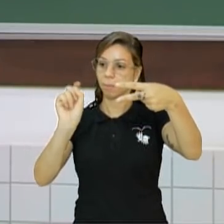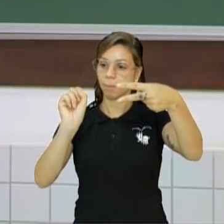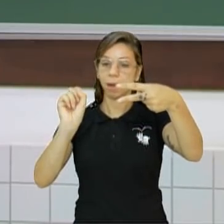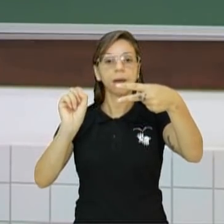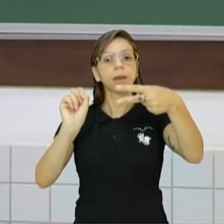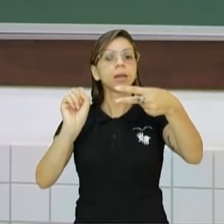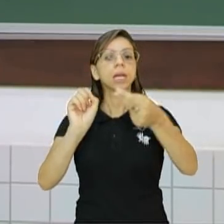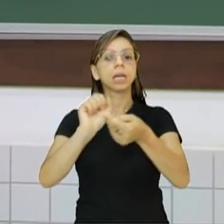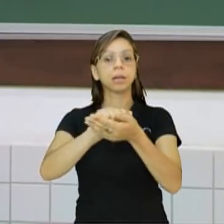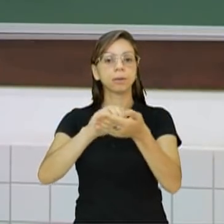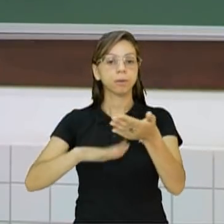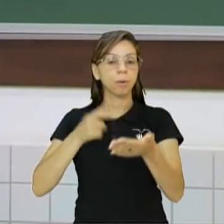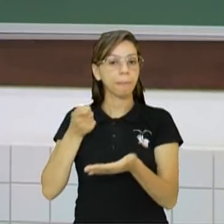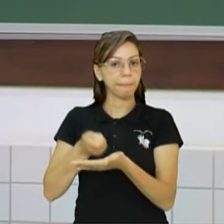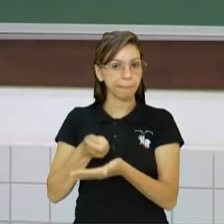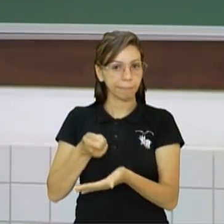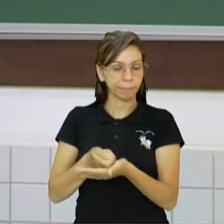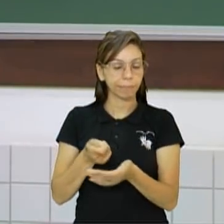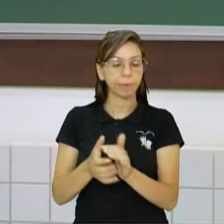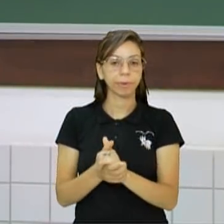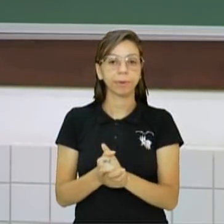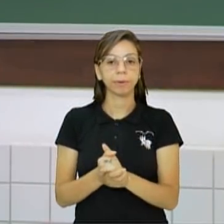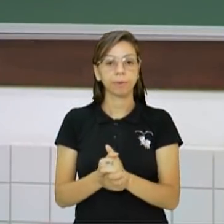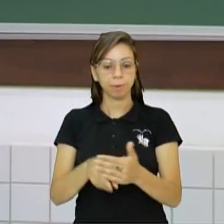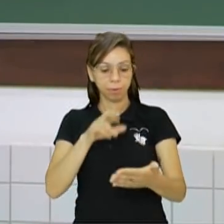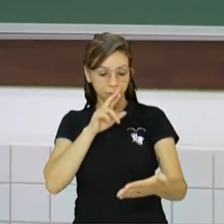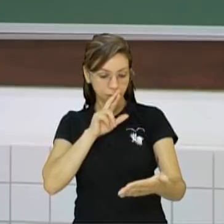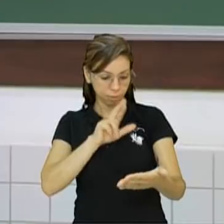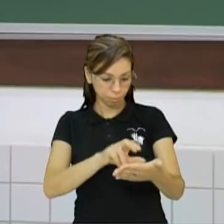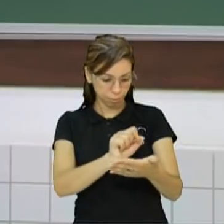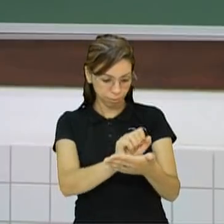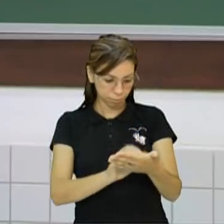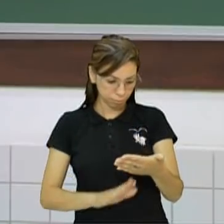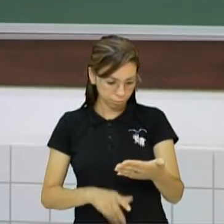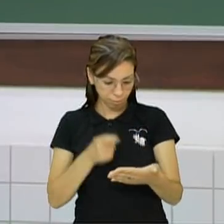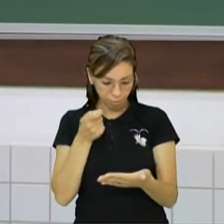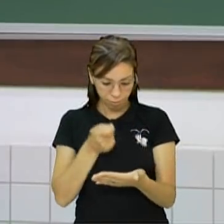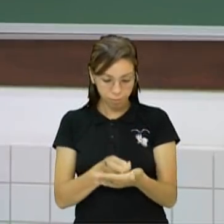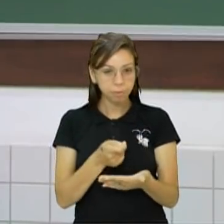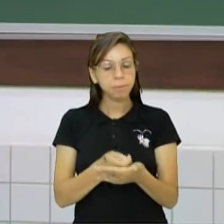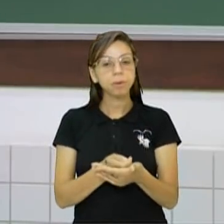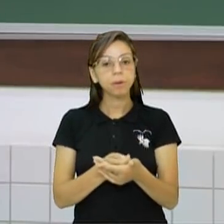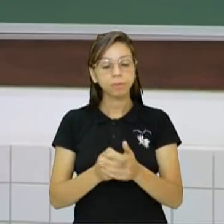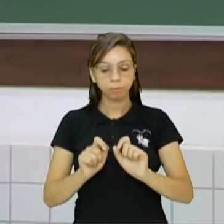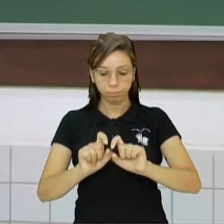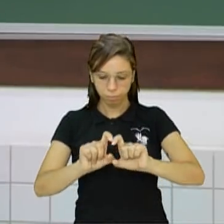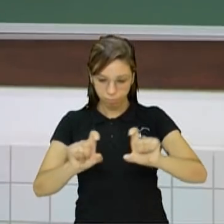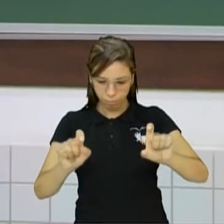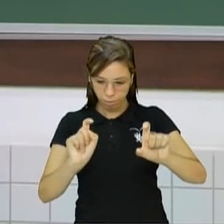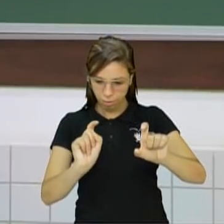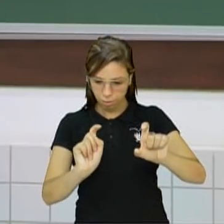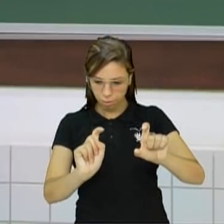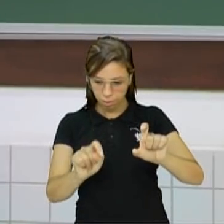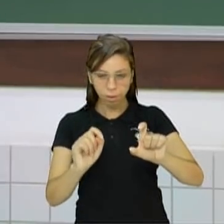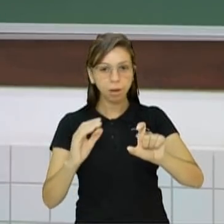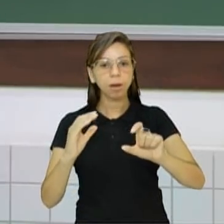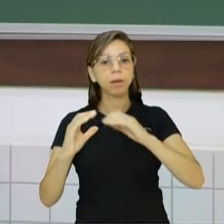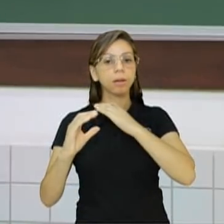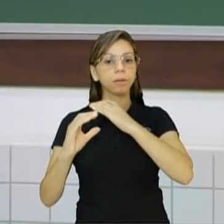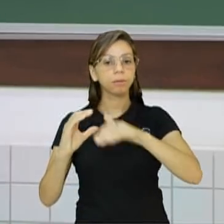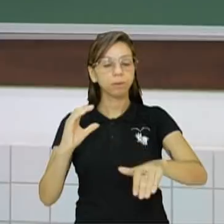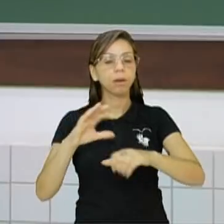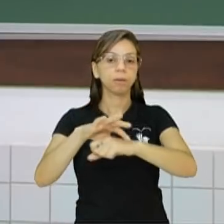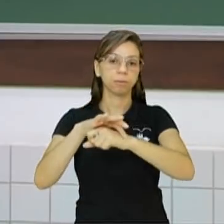da atividade. Vocês têm que preencher essa atividade, clicar em enviar, porque só assim vocês garantem a frequência de